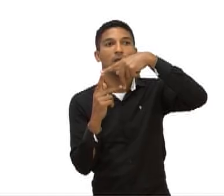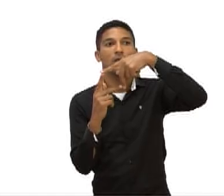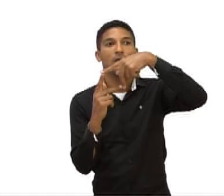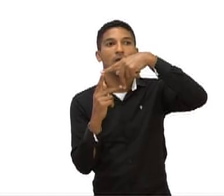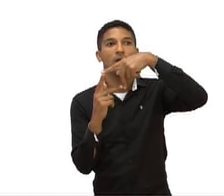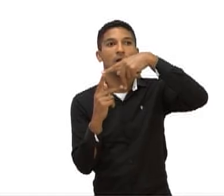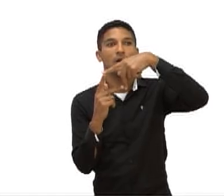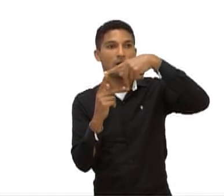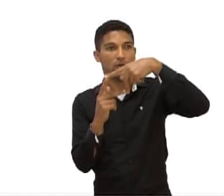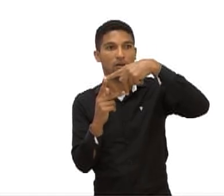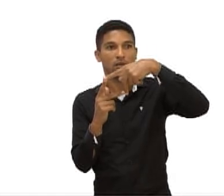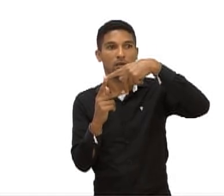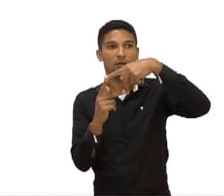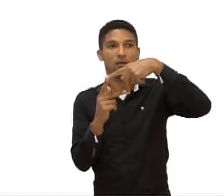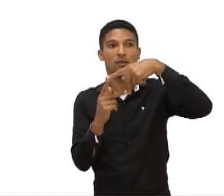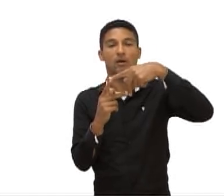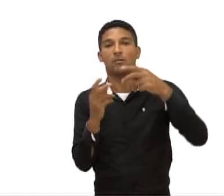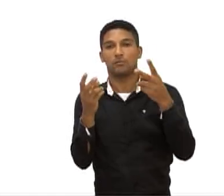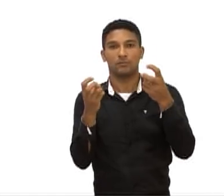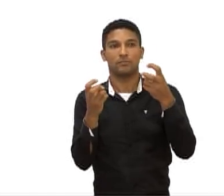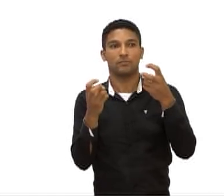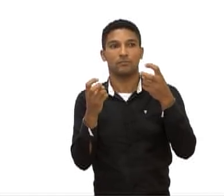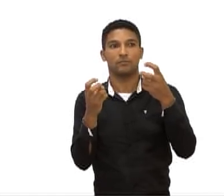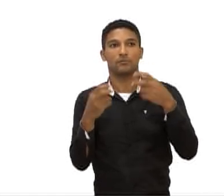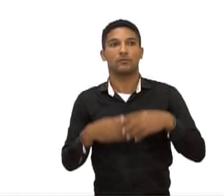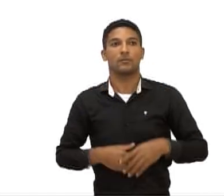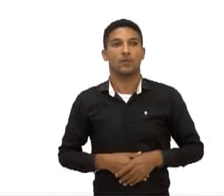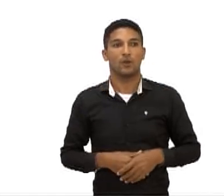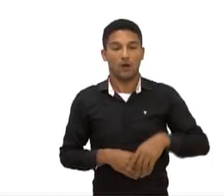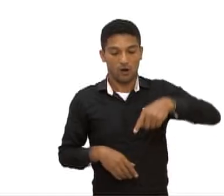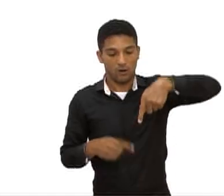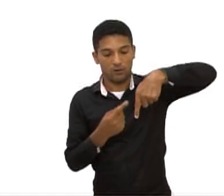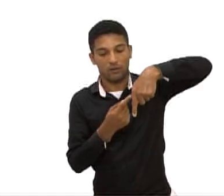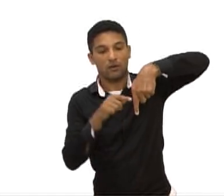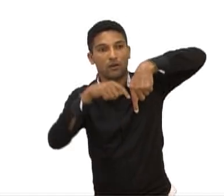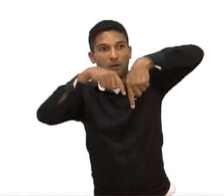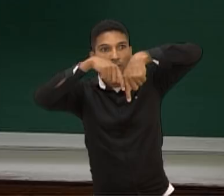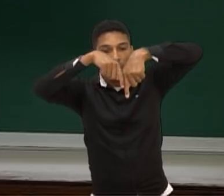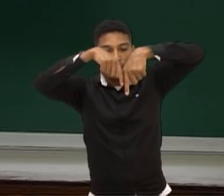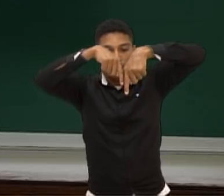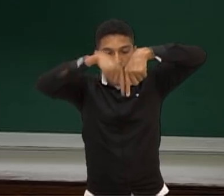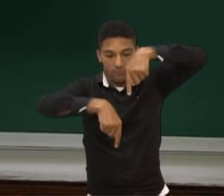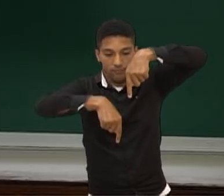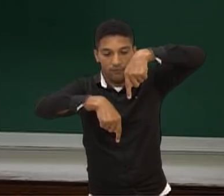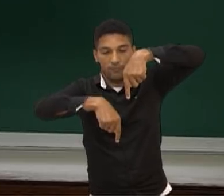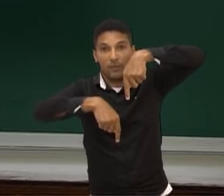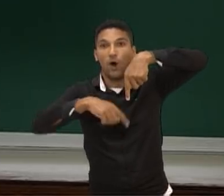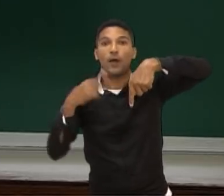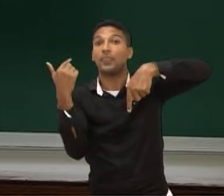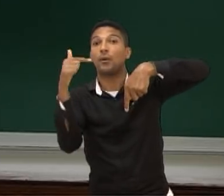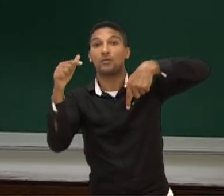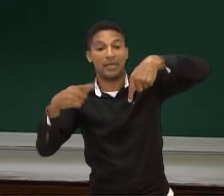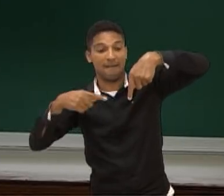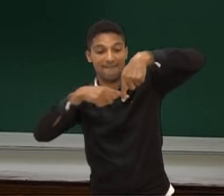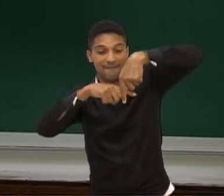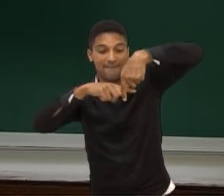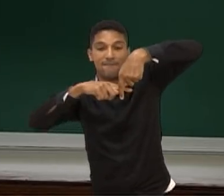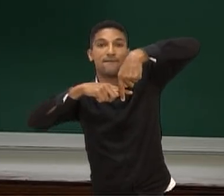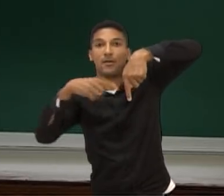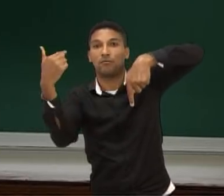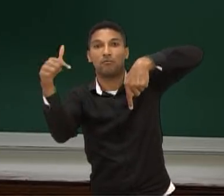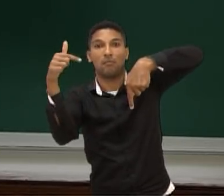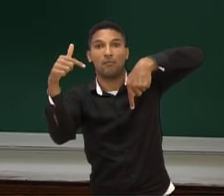lados não intercepta o outro lado. Então, lembra que a professora falou? Se eu passar aqui uma reta de suporte, ó, em qualquer